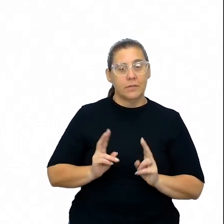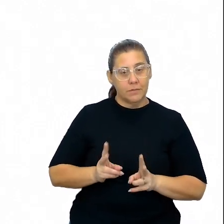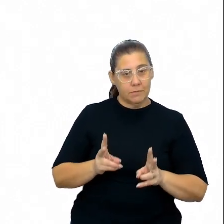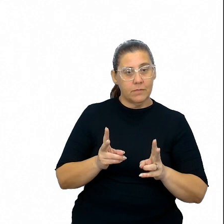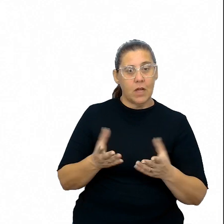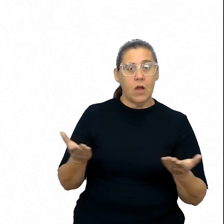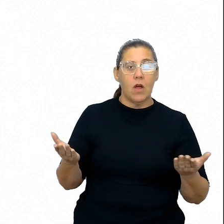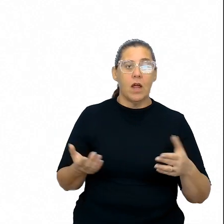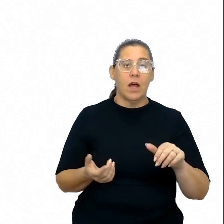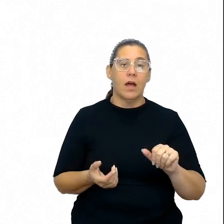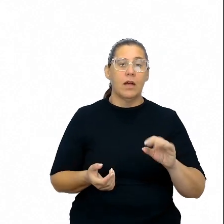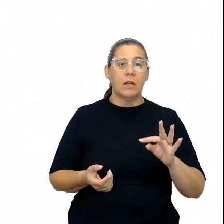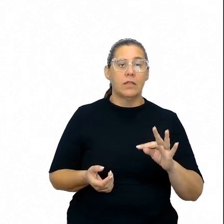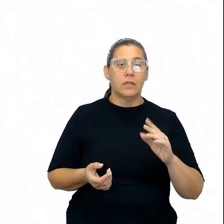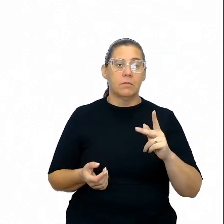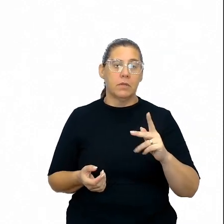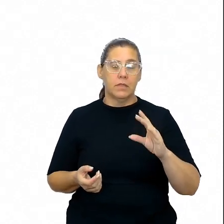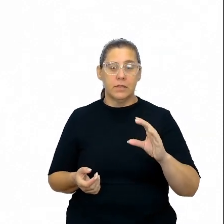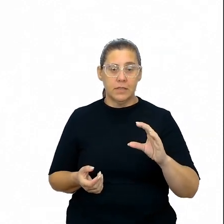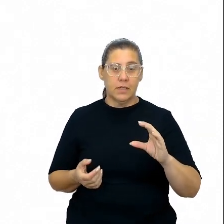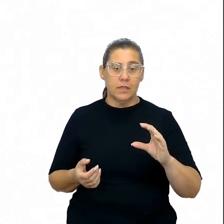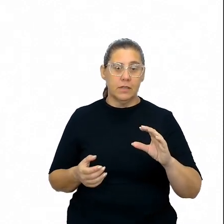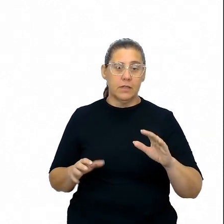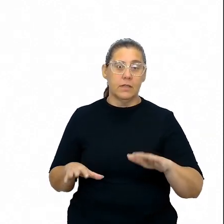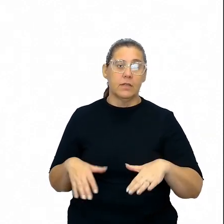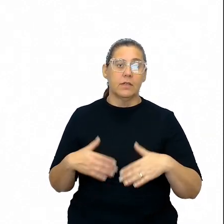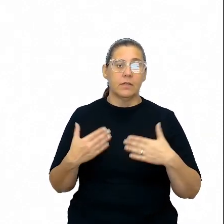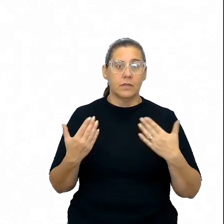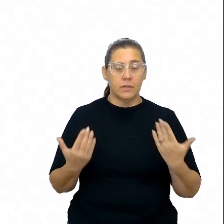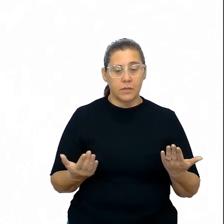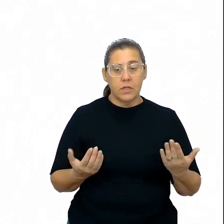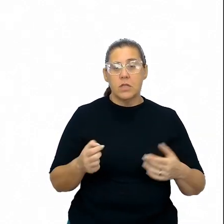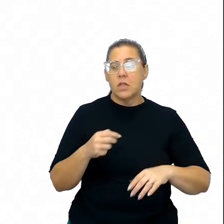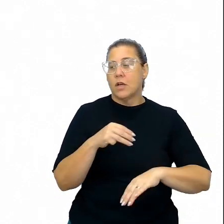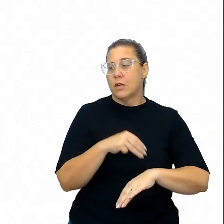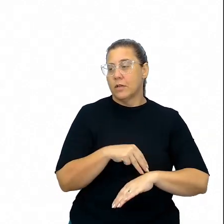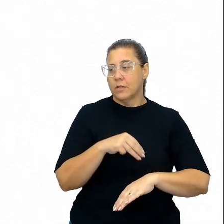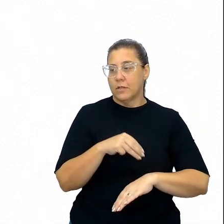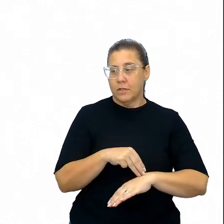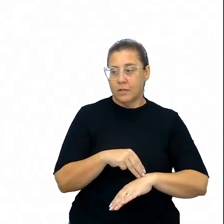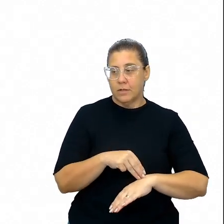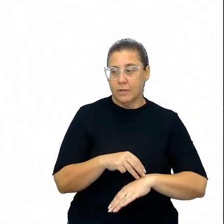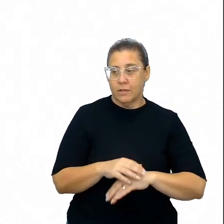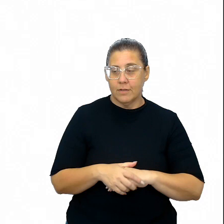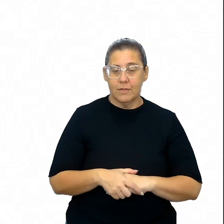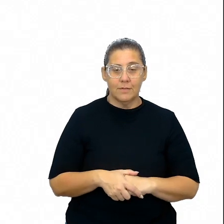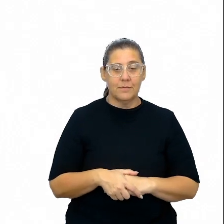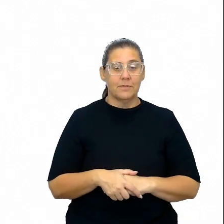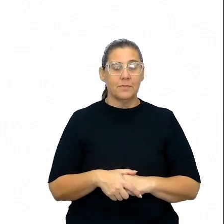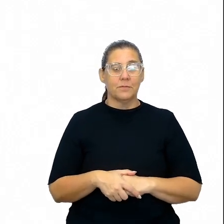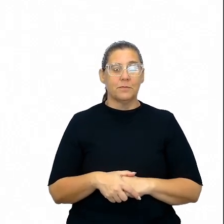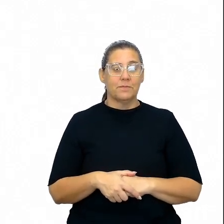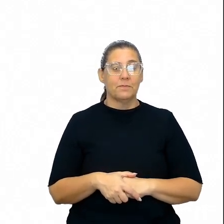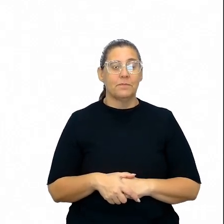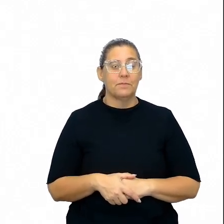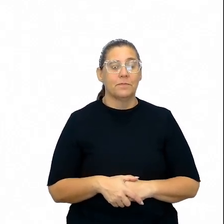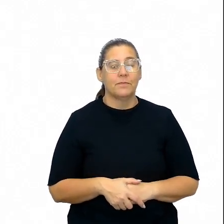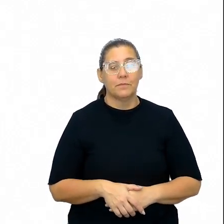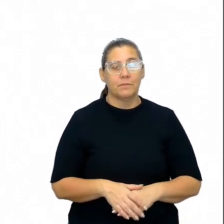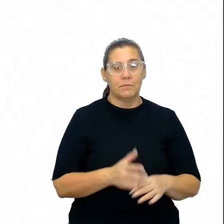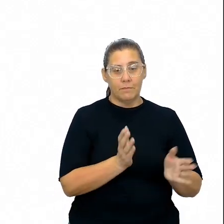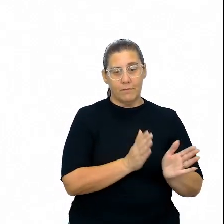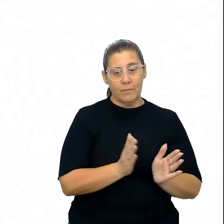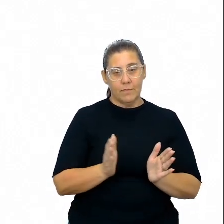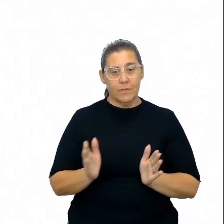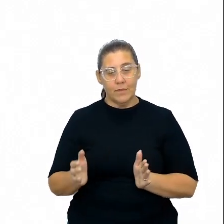nesse ATPC? Então, nós temos a formação do nosso ATPC. O que é o momento mais importante? Nós já vimos na formação de etapa que o